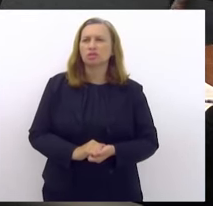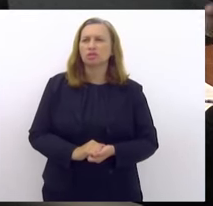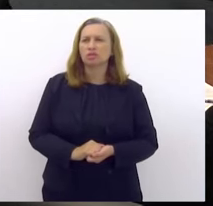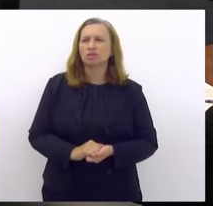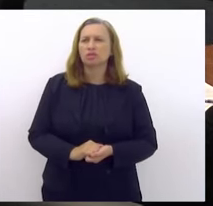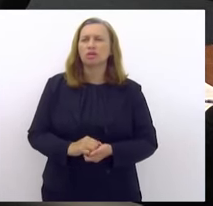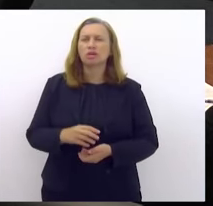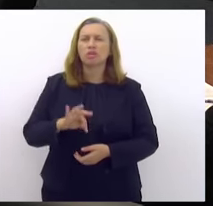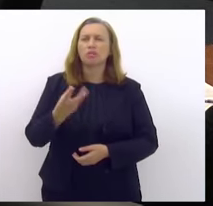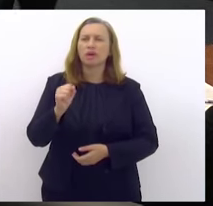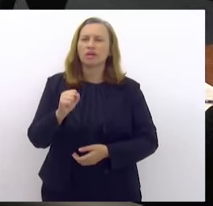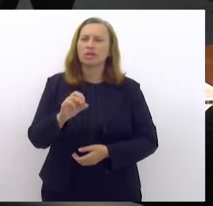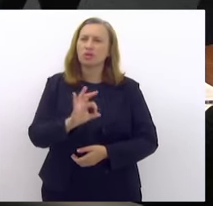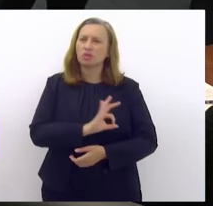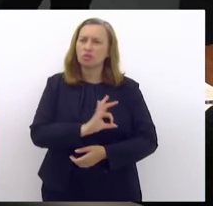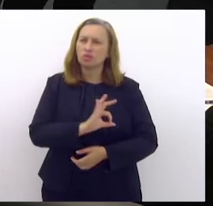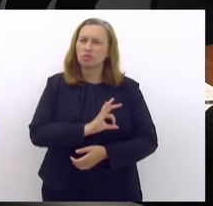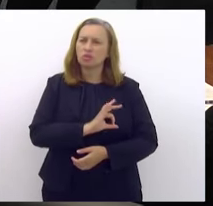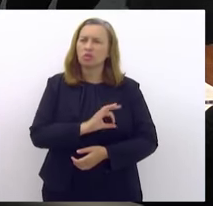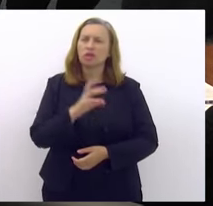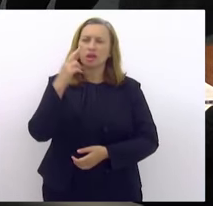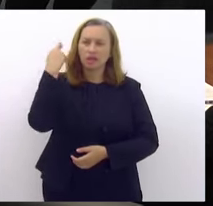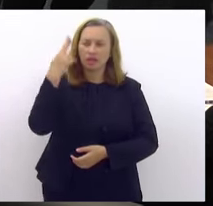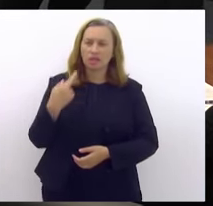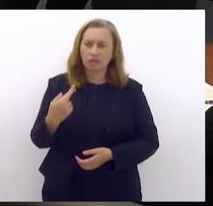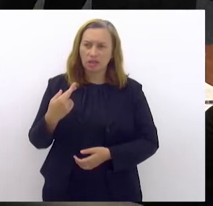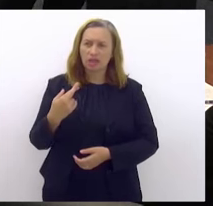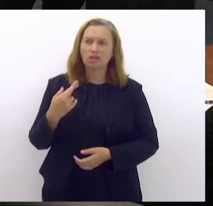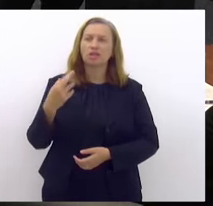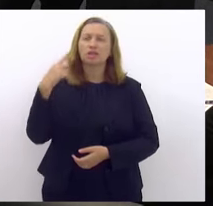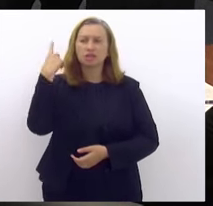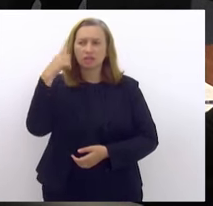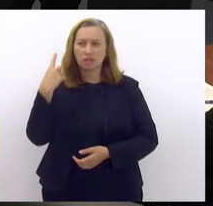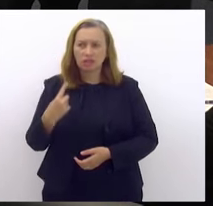Marta Rocha, Renata, Dani,